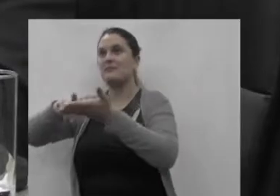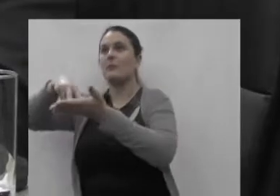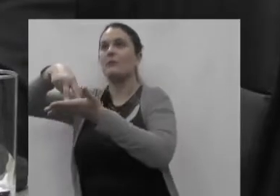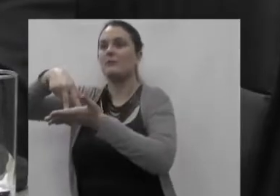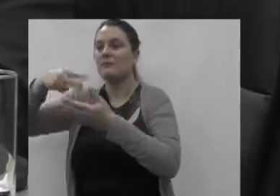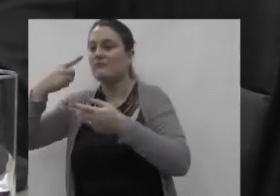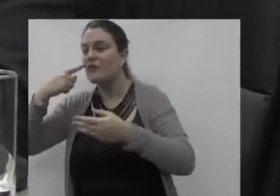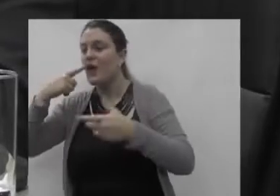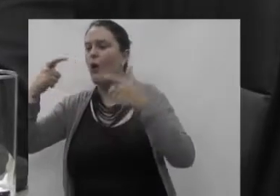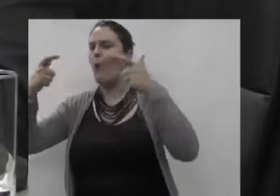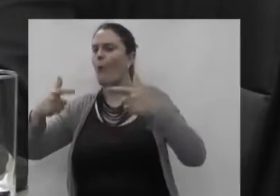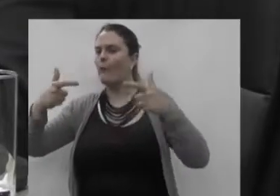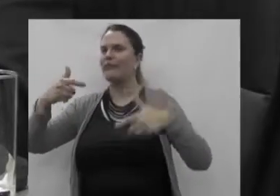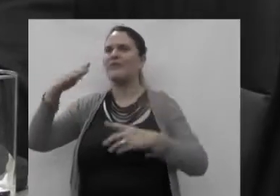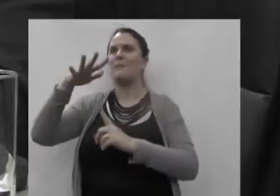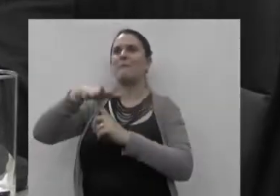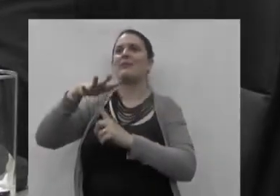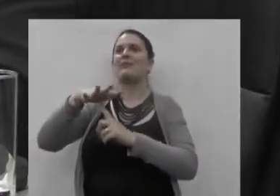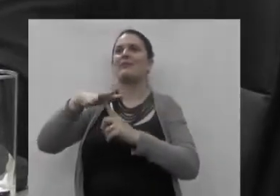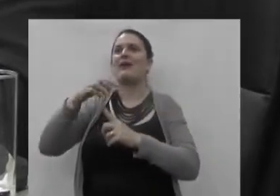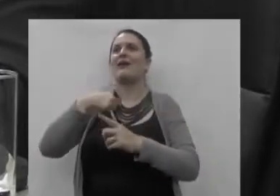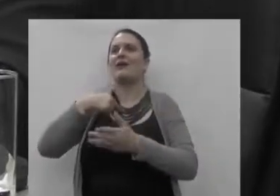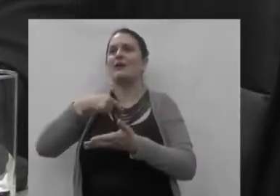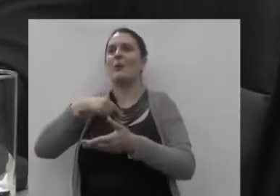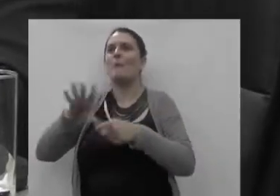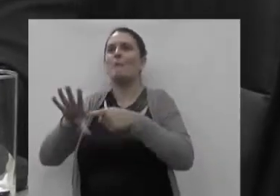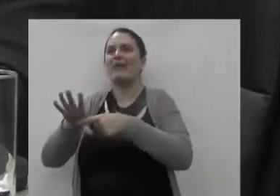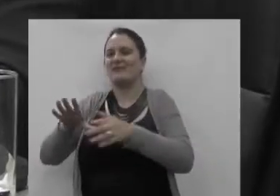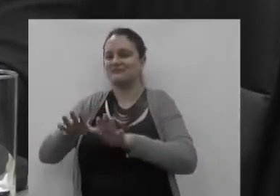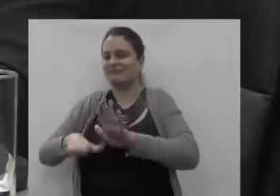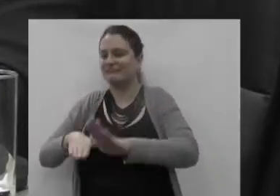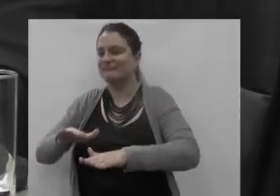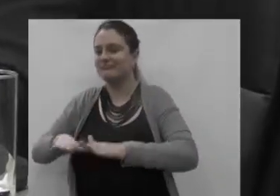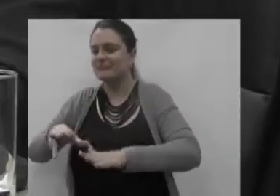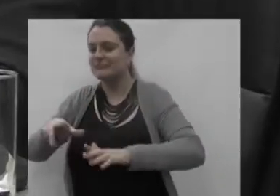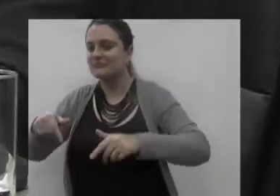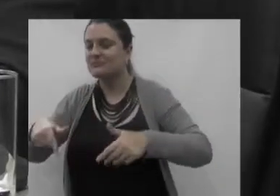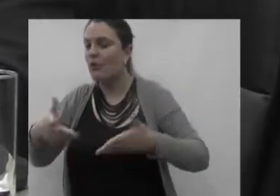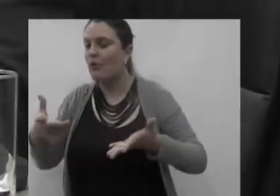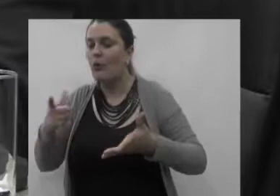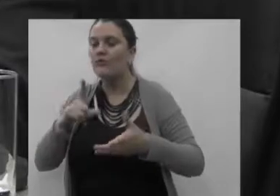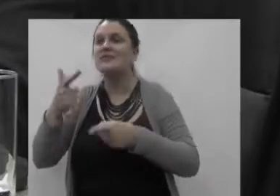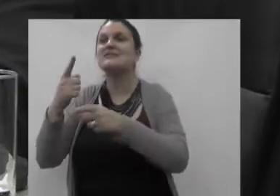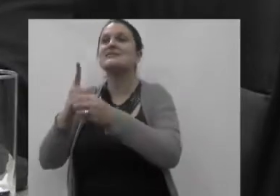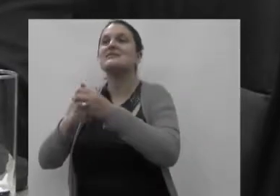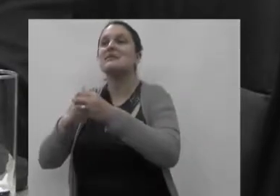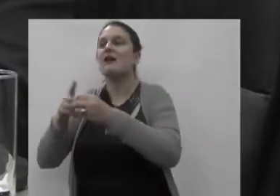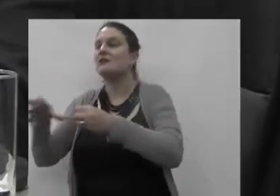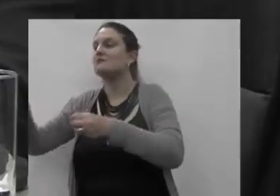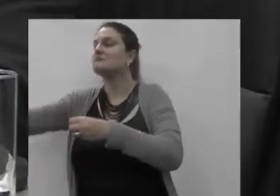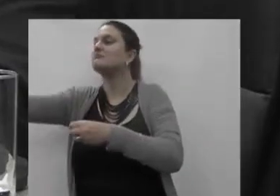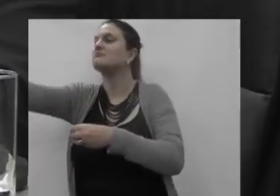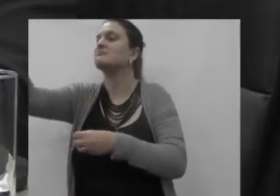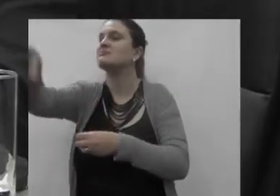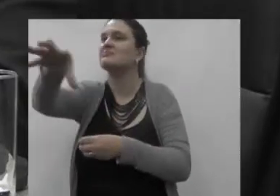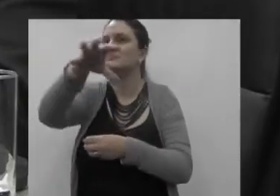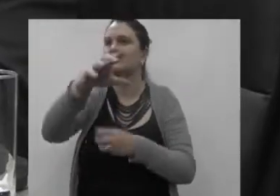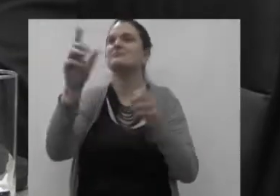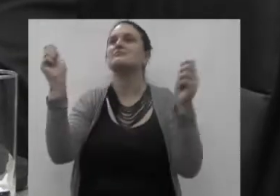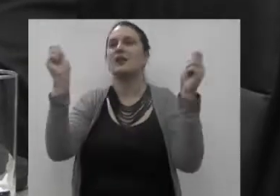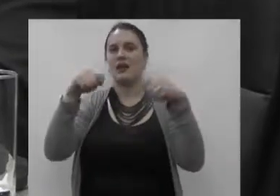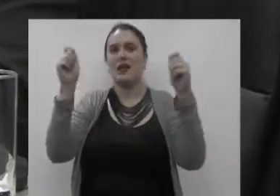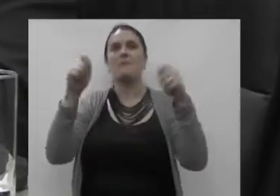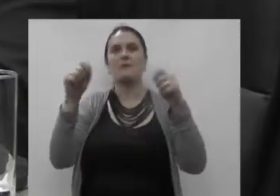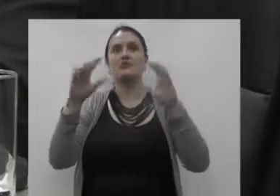aonde você está no Paraná e quais são as demais cidades e municípios ao redor